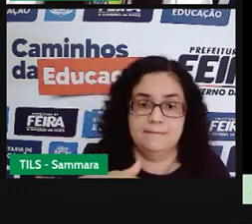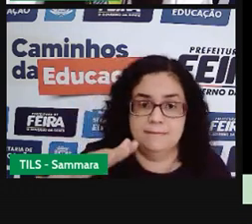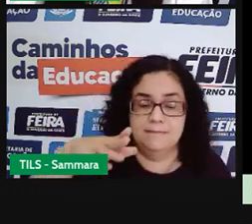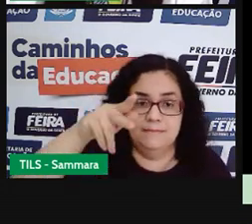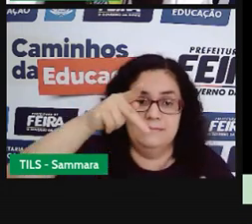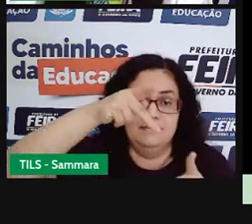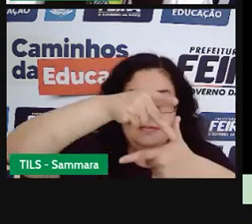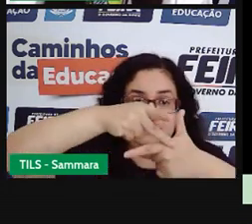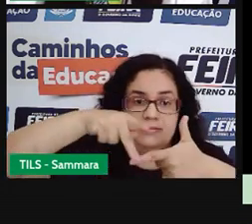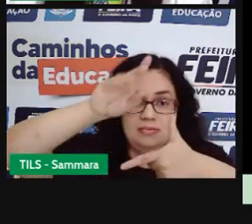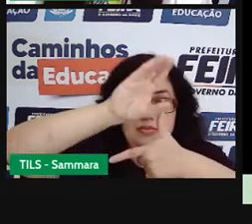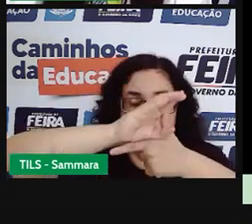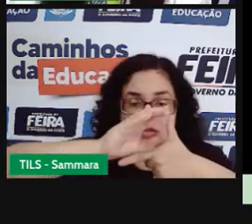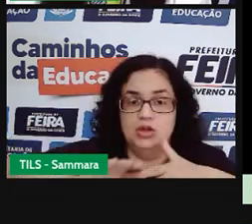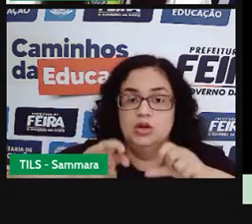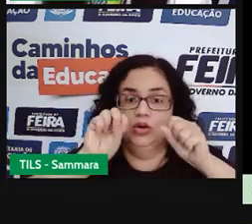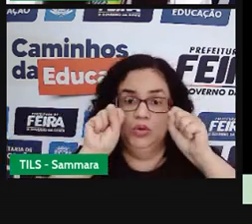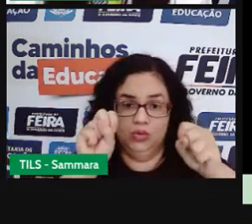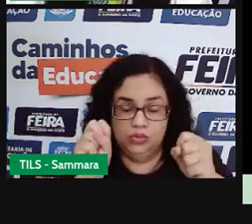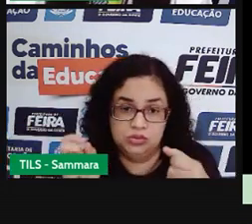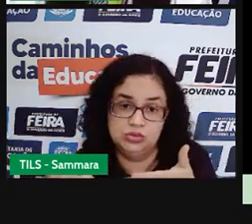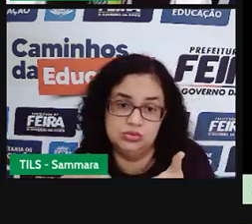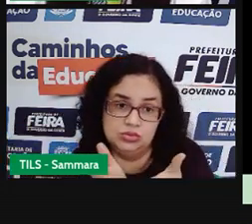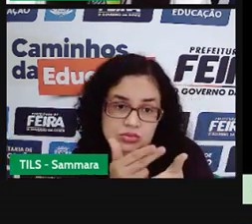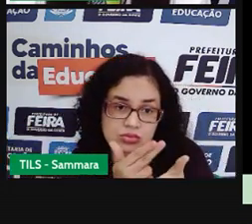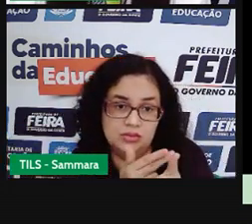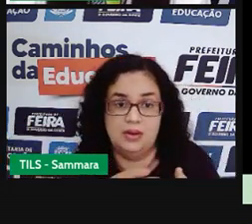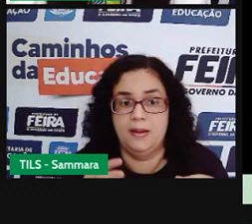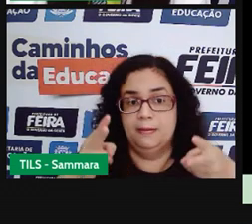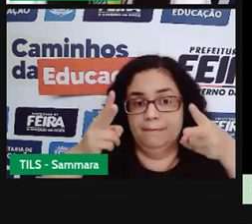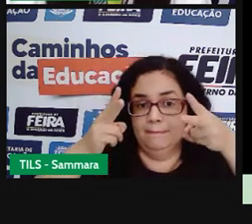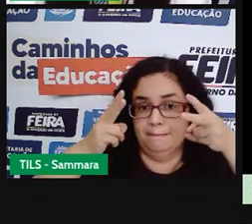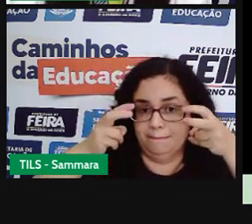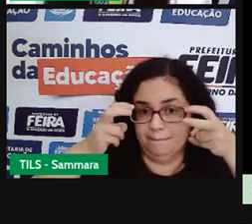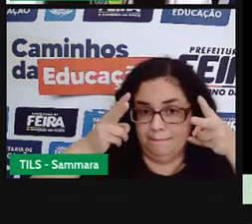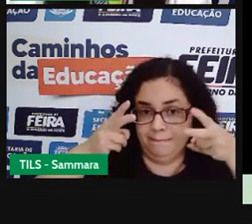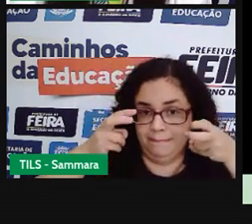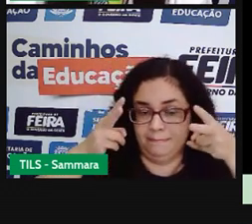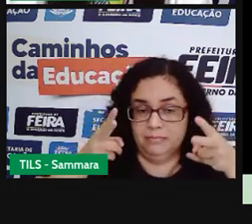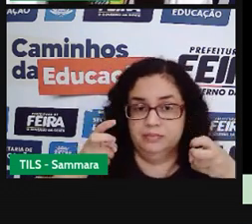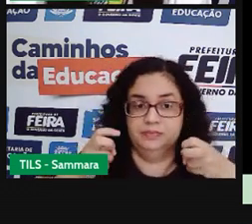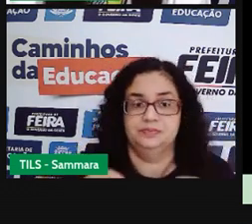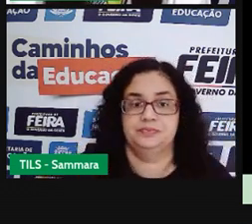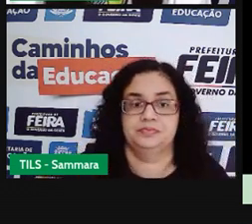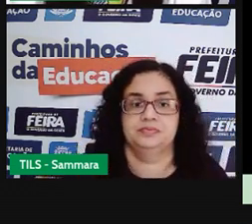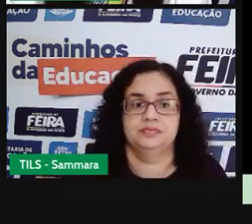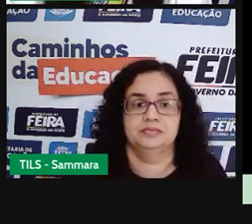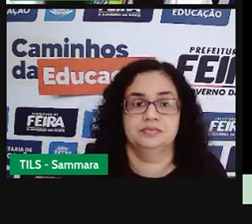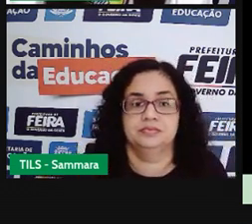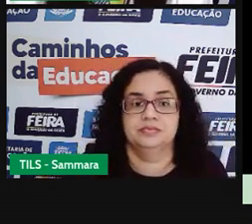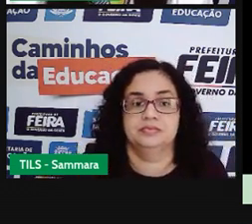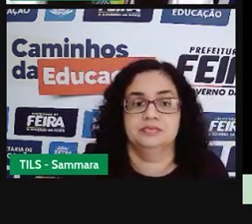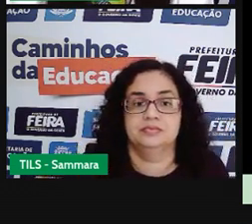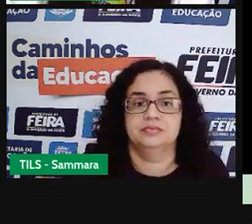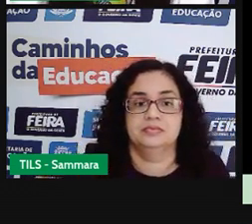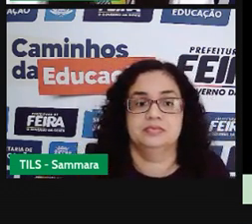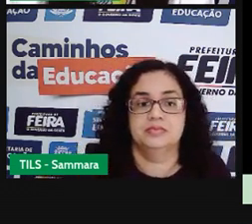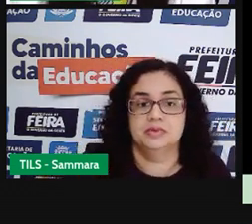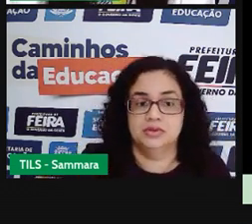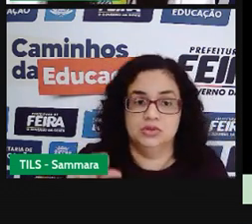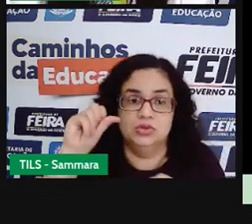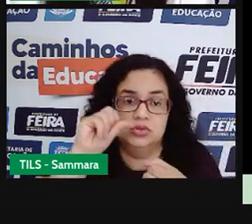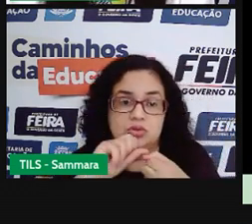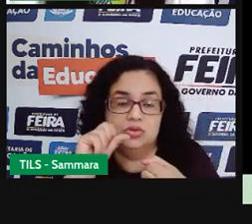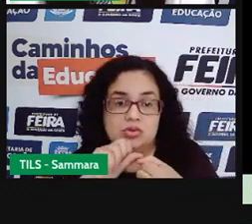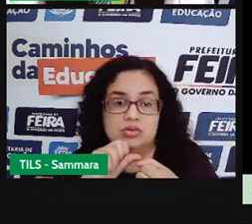formato permite a gente perceber e o paralelepípedo da figura espacial por nada de figuras planas